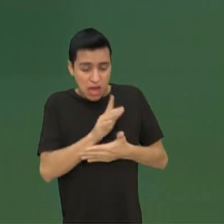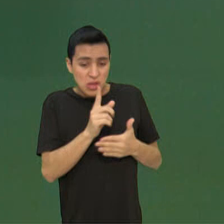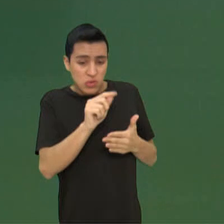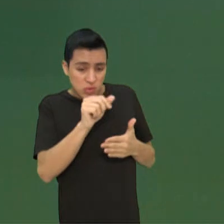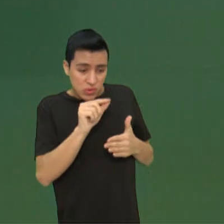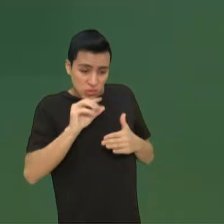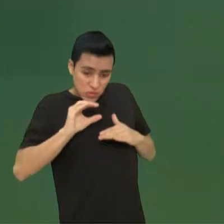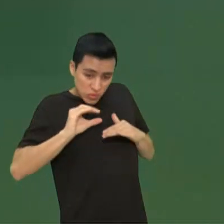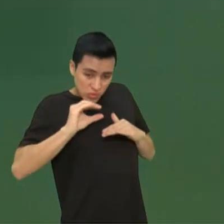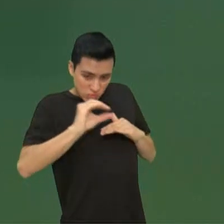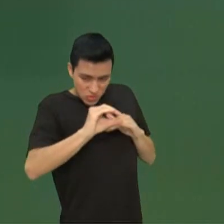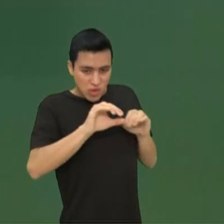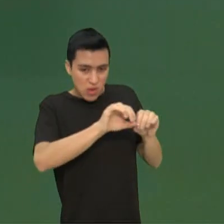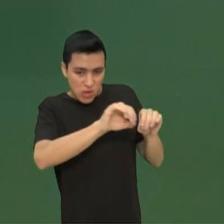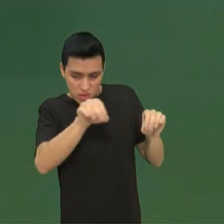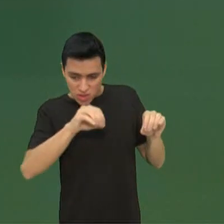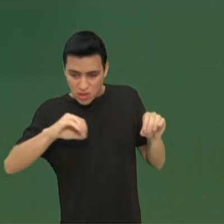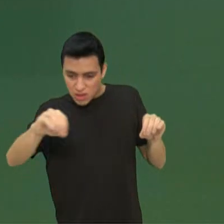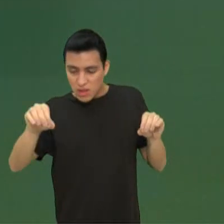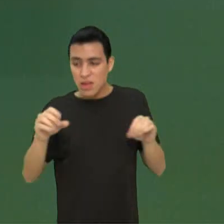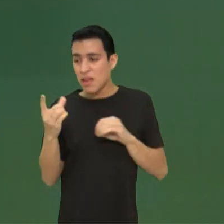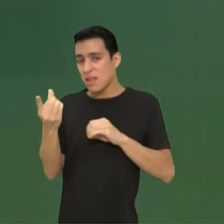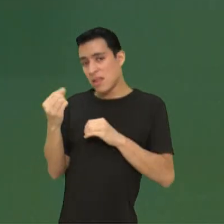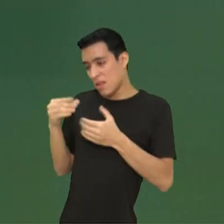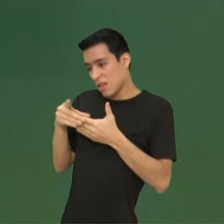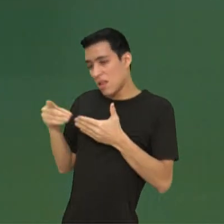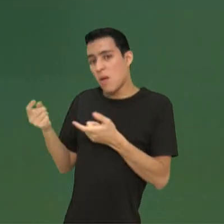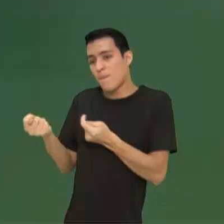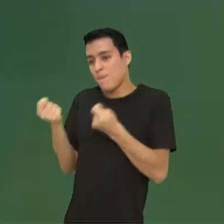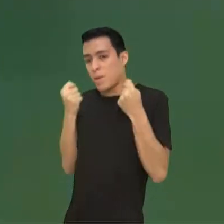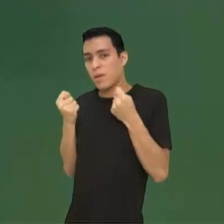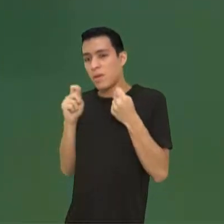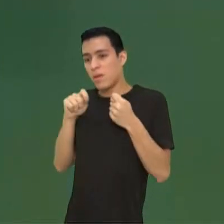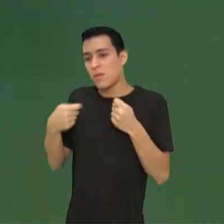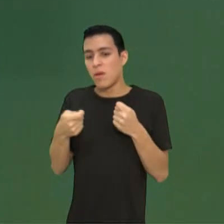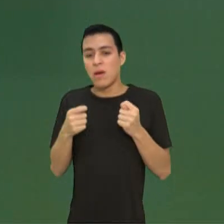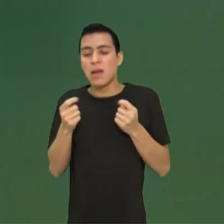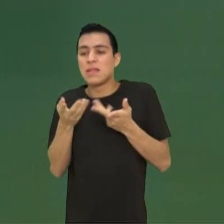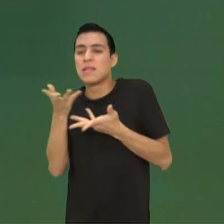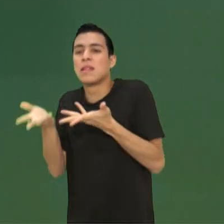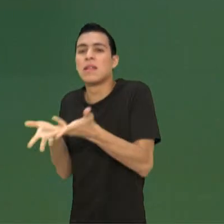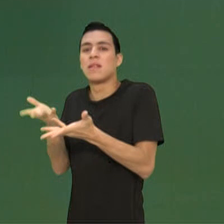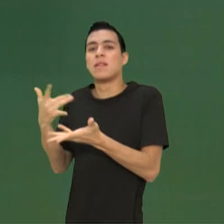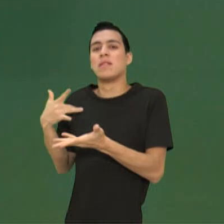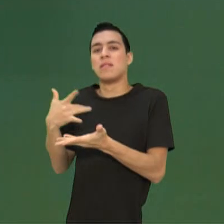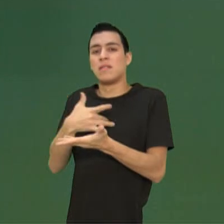saneamento básico, $16 são economizados com tratamento de saúde.